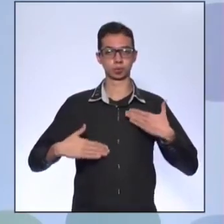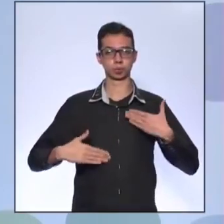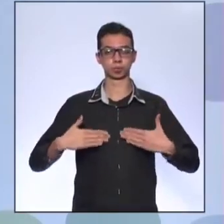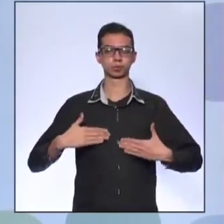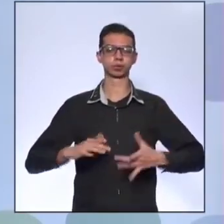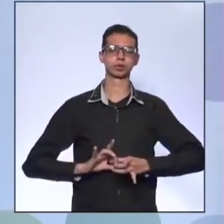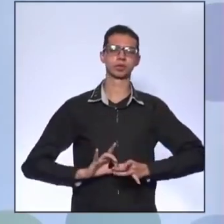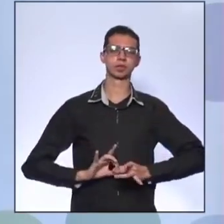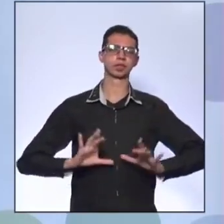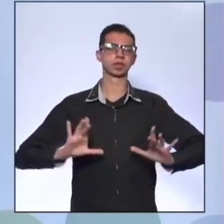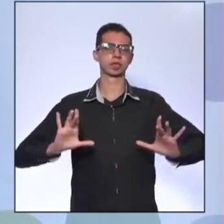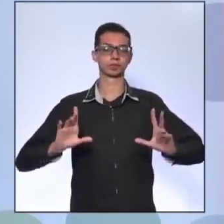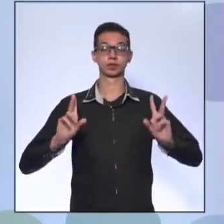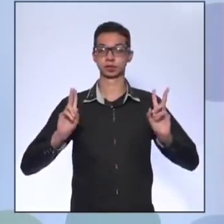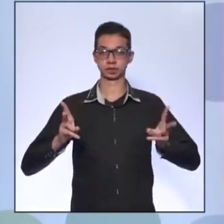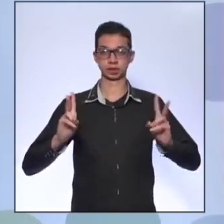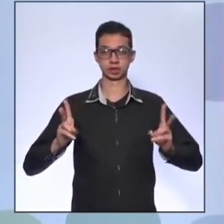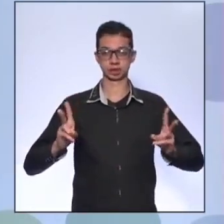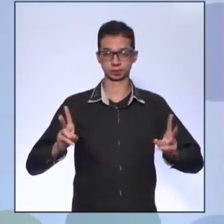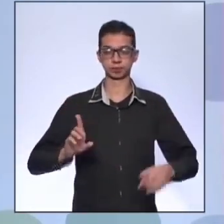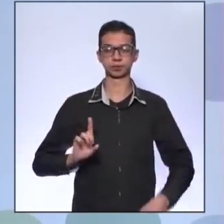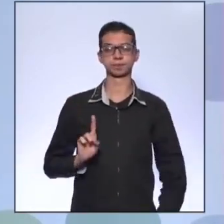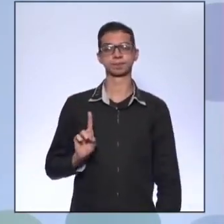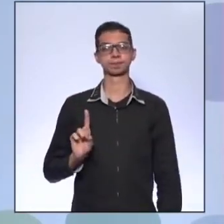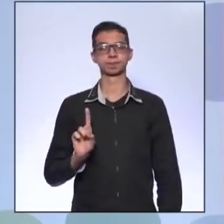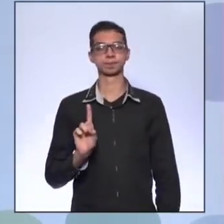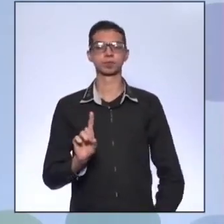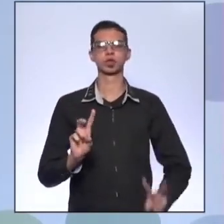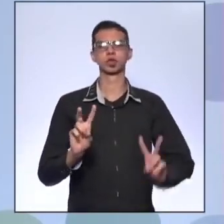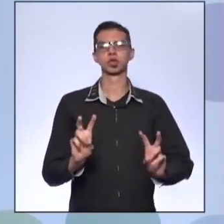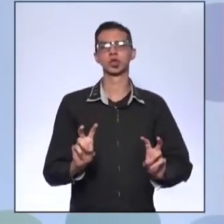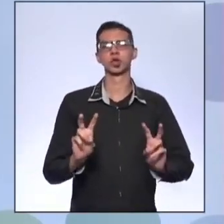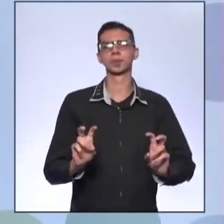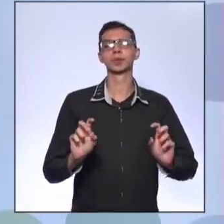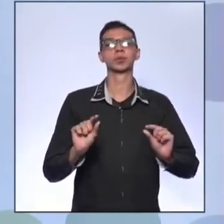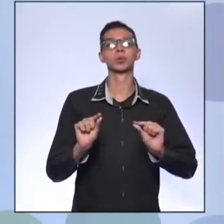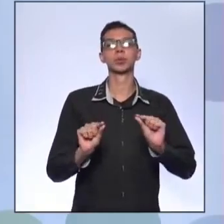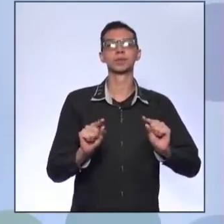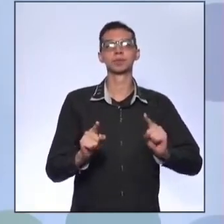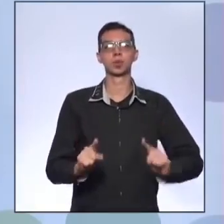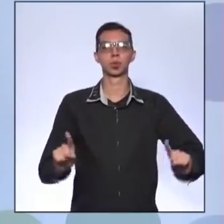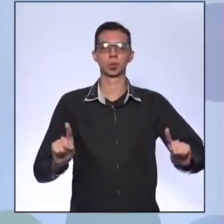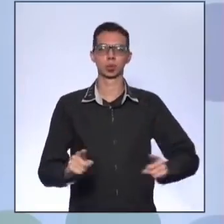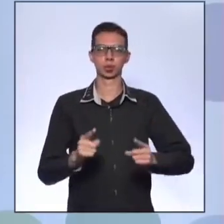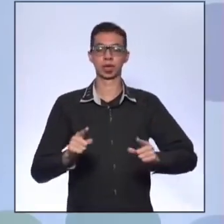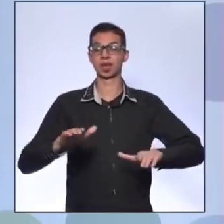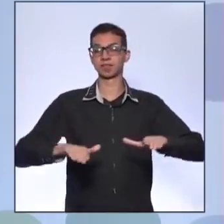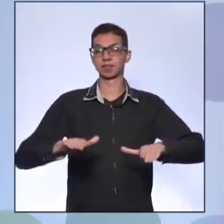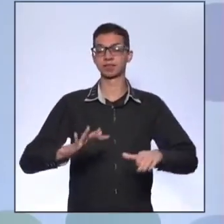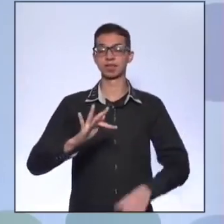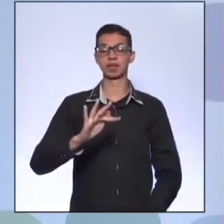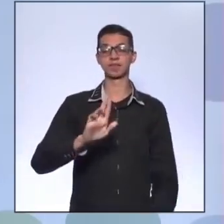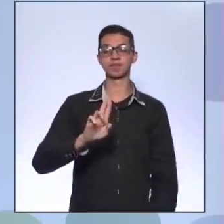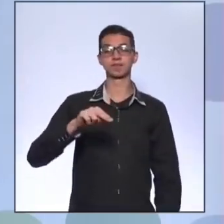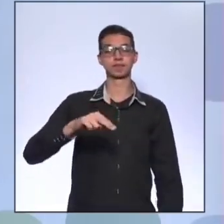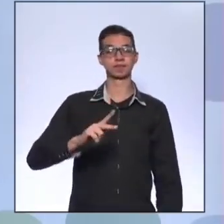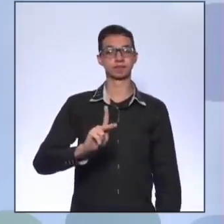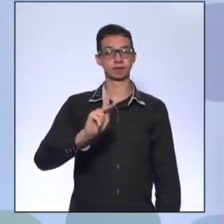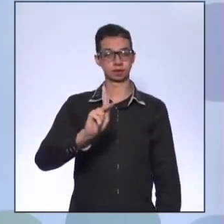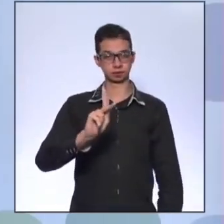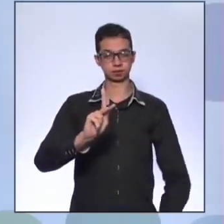livre, mais desenvolta, em relação à música, que geralmente, né, é o funk, é o próprio break, né, que